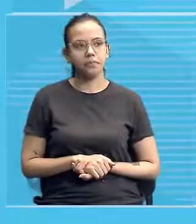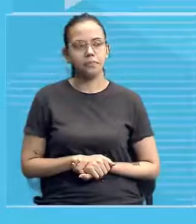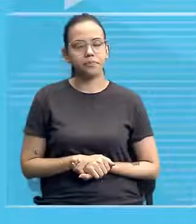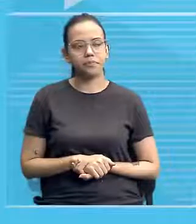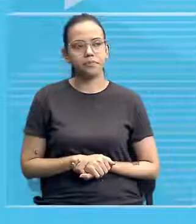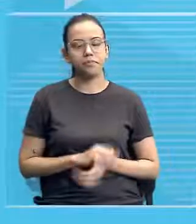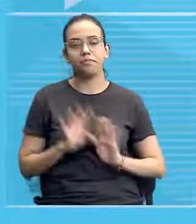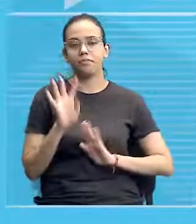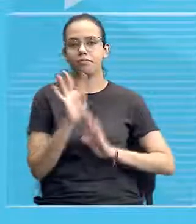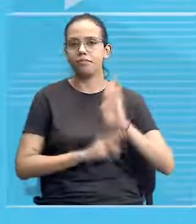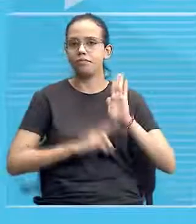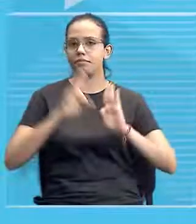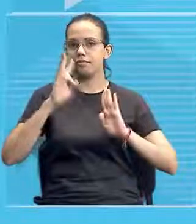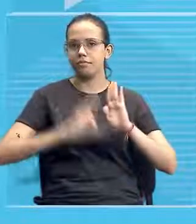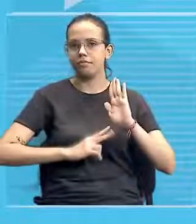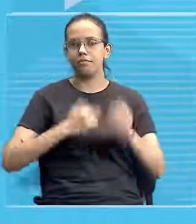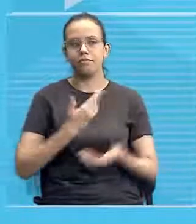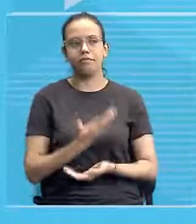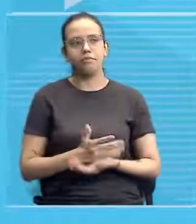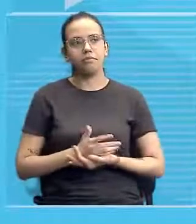carrinhos para meninos.